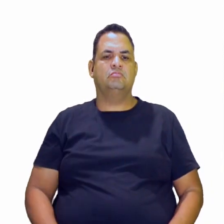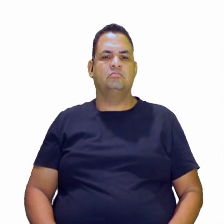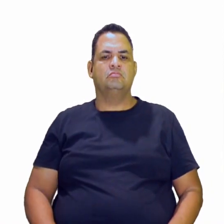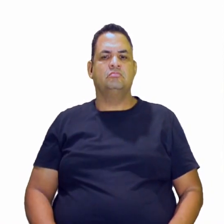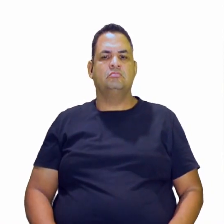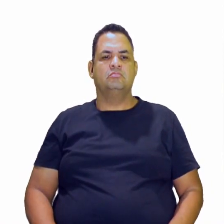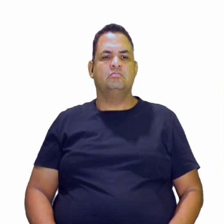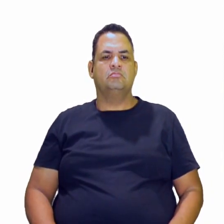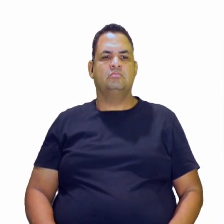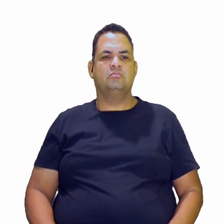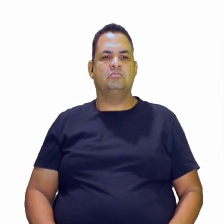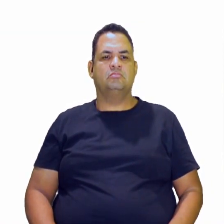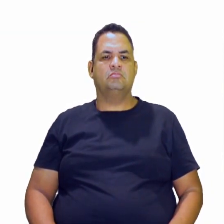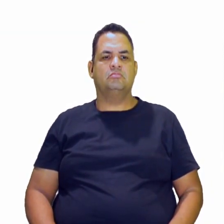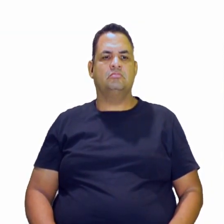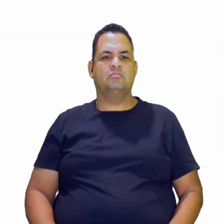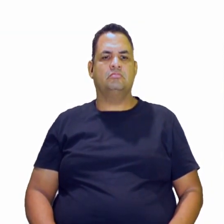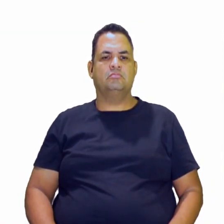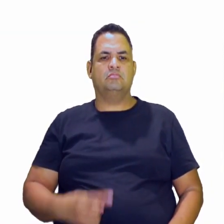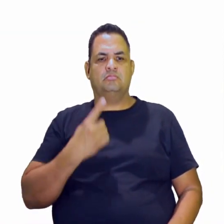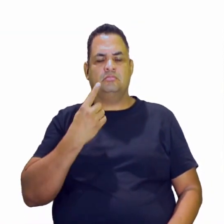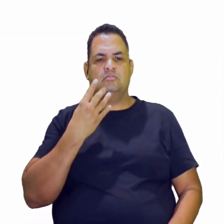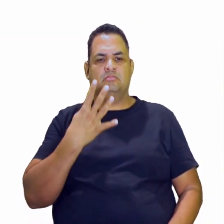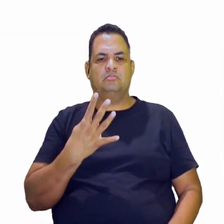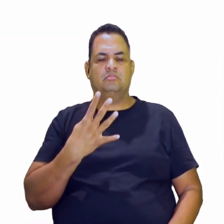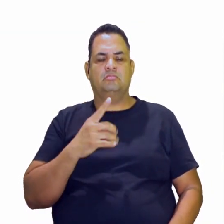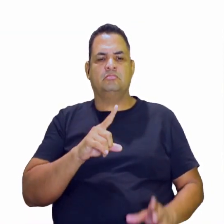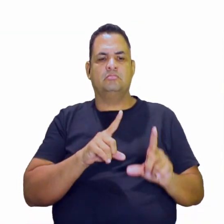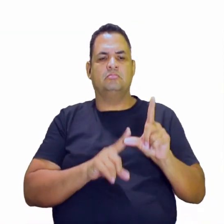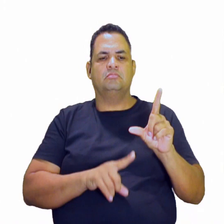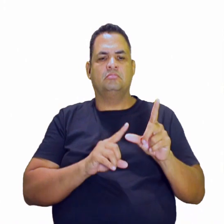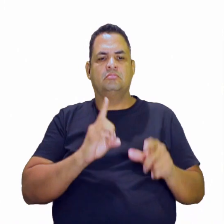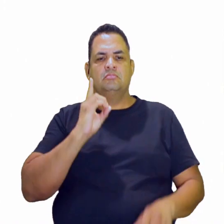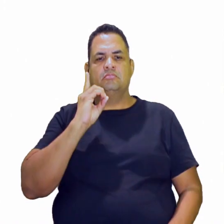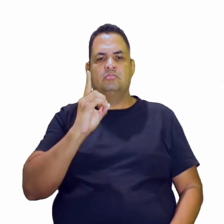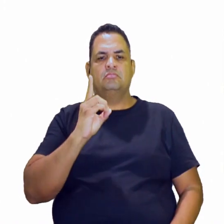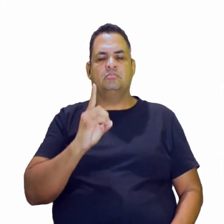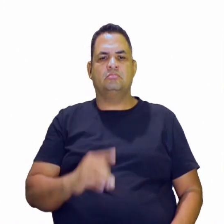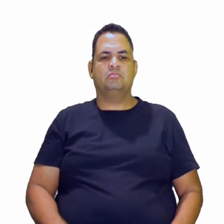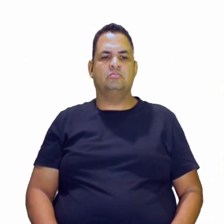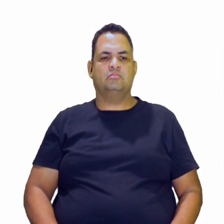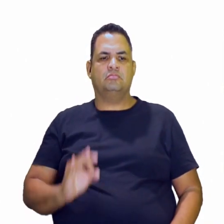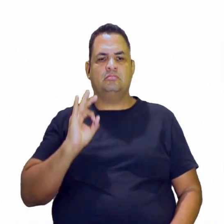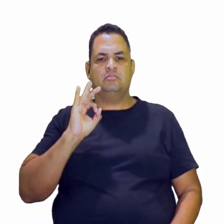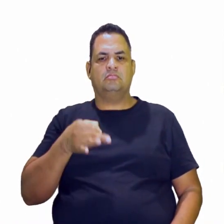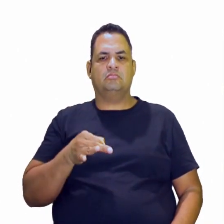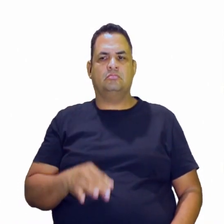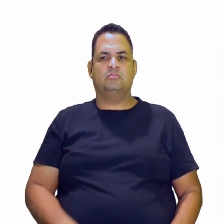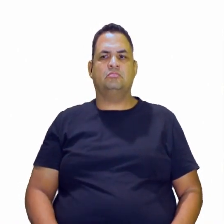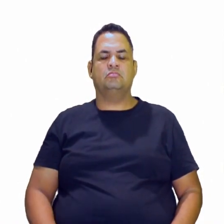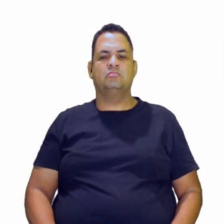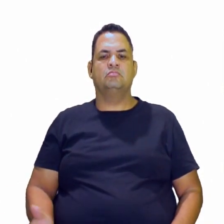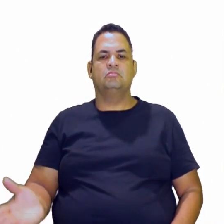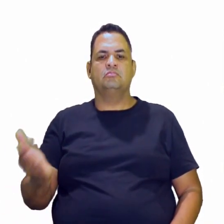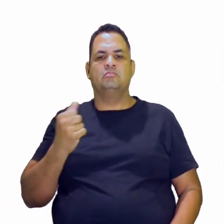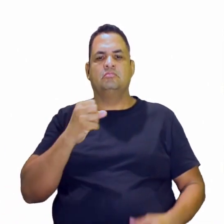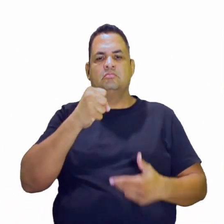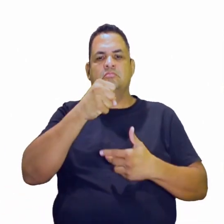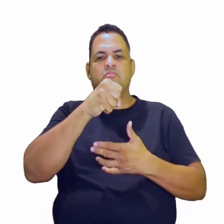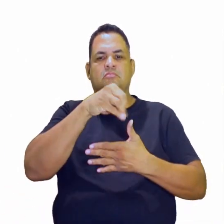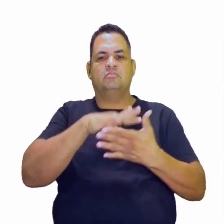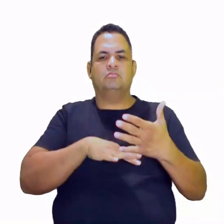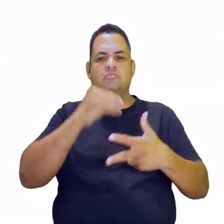também somente em galeria. Então, 1 e 4. Letra D está correto. Vamos para uma questão